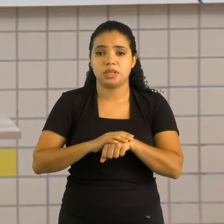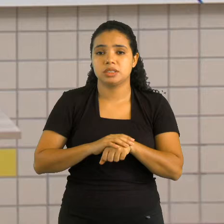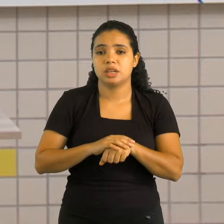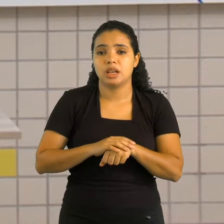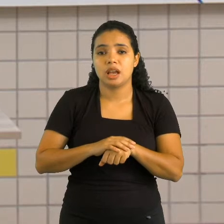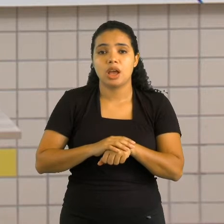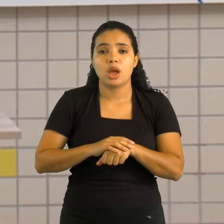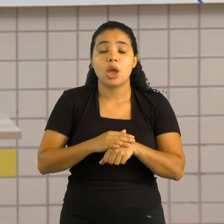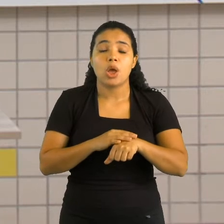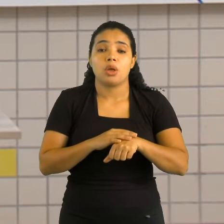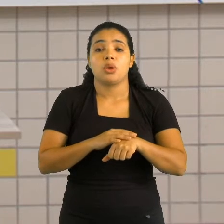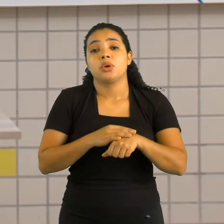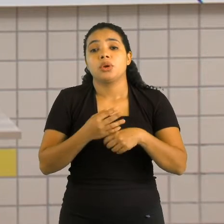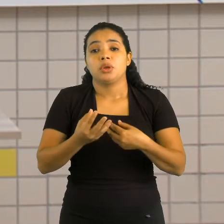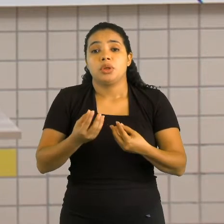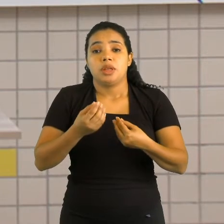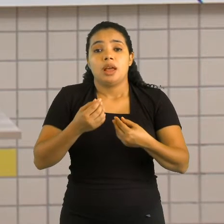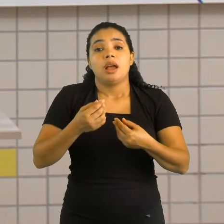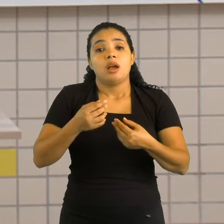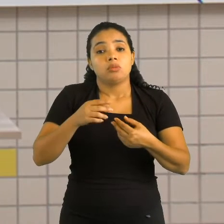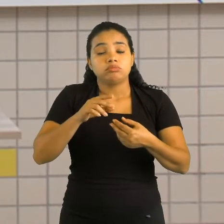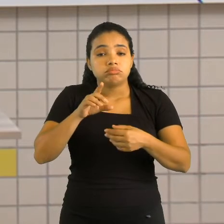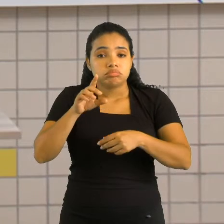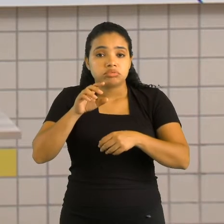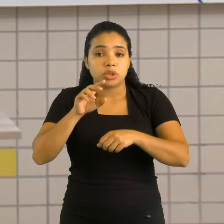doença causada pelo vírus.